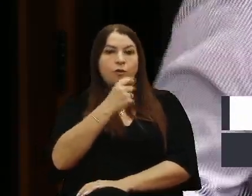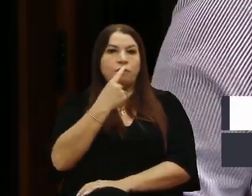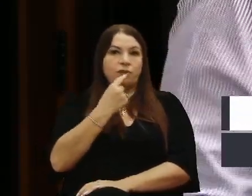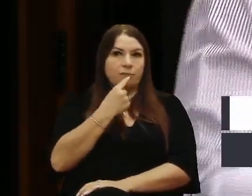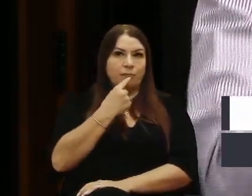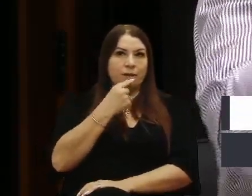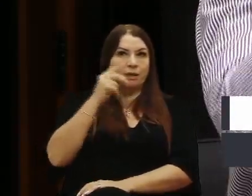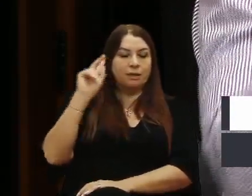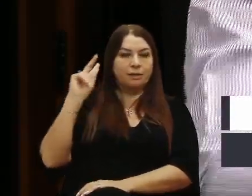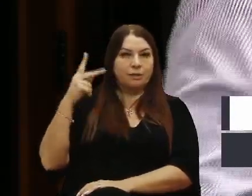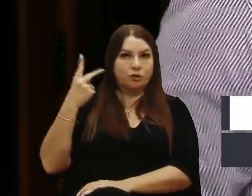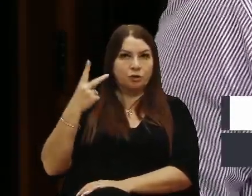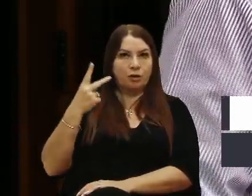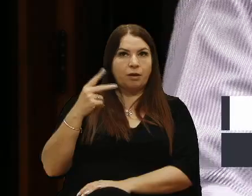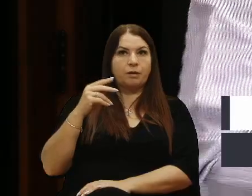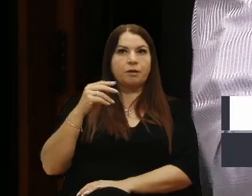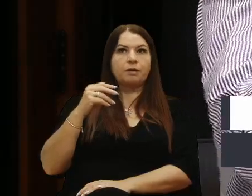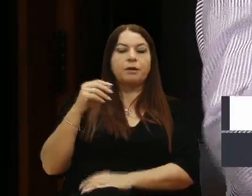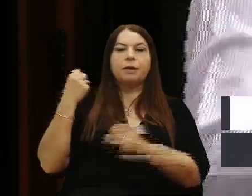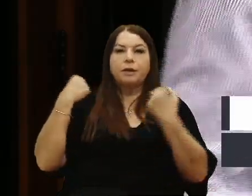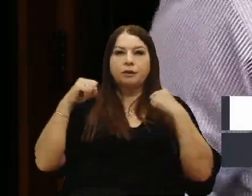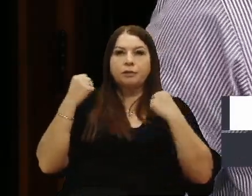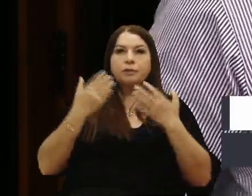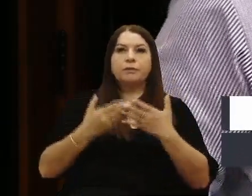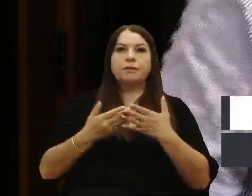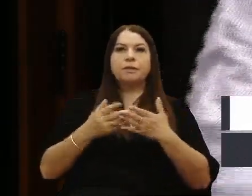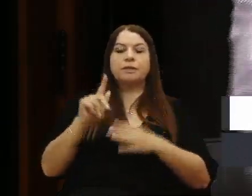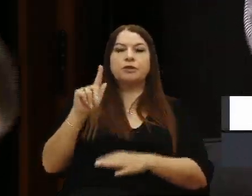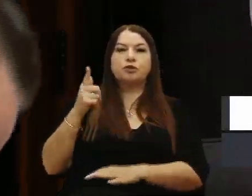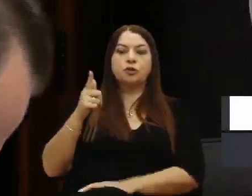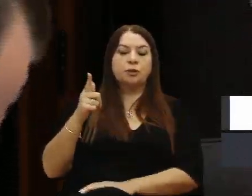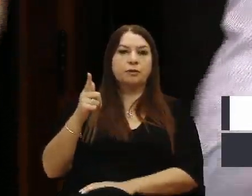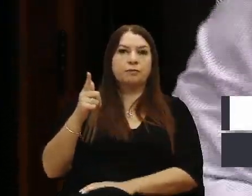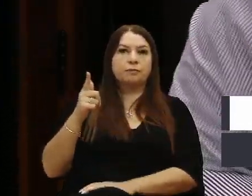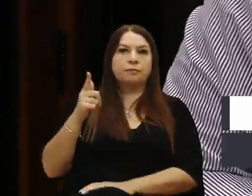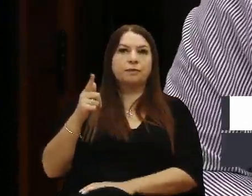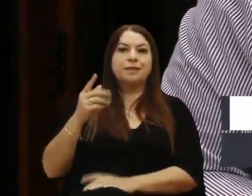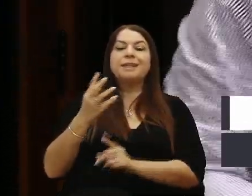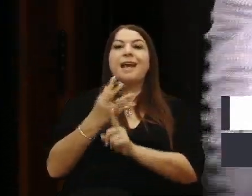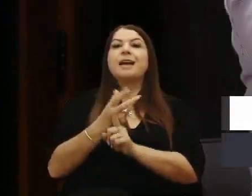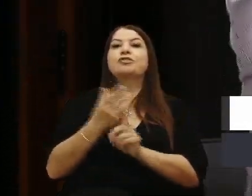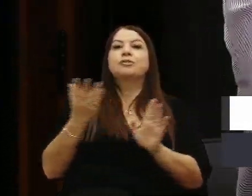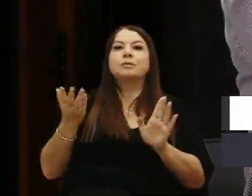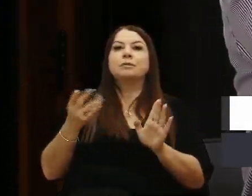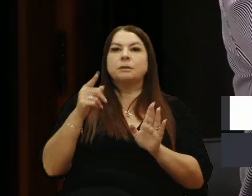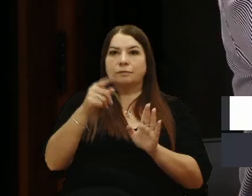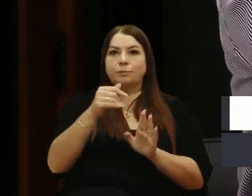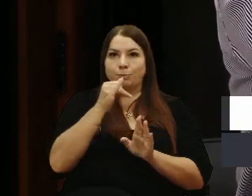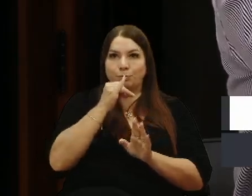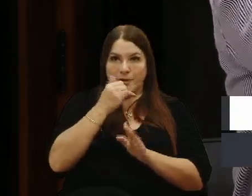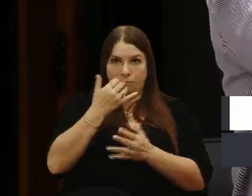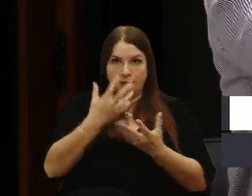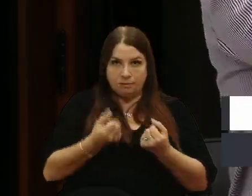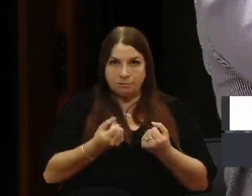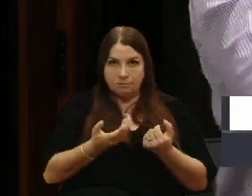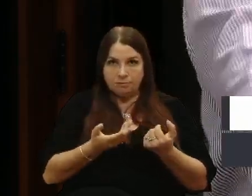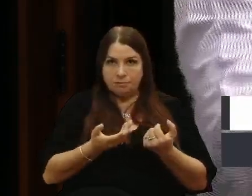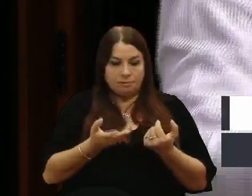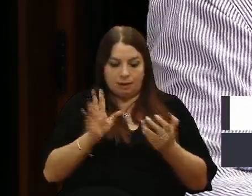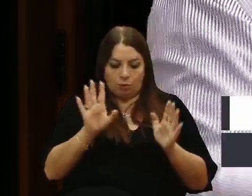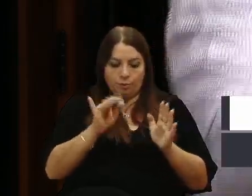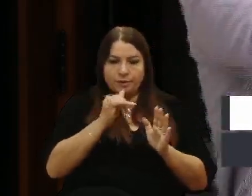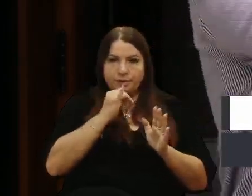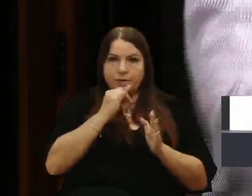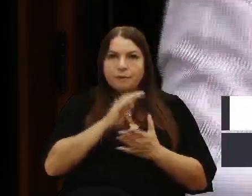Em História, em Educação Física, em Geografia e em Artes. Vou citar, me permita, vereador, só um